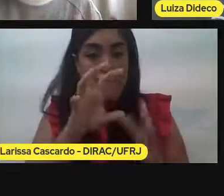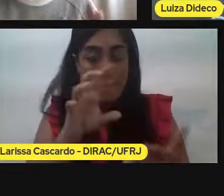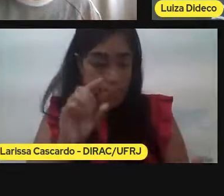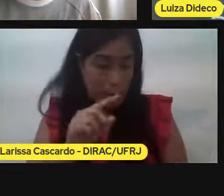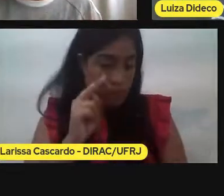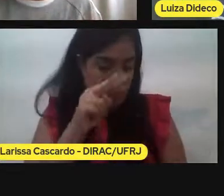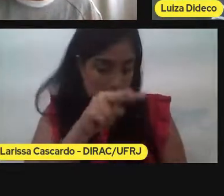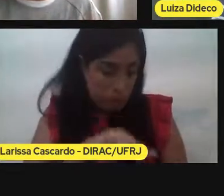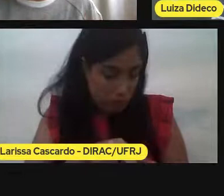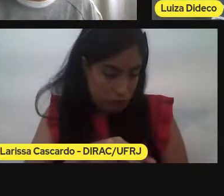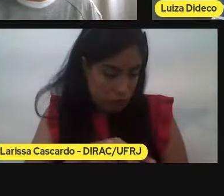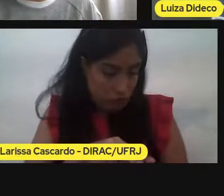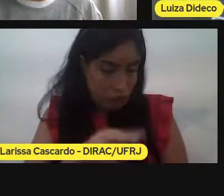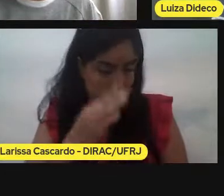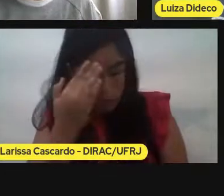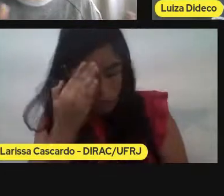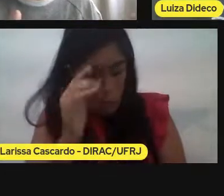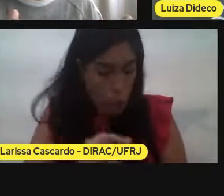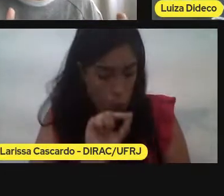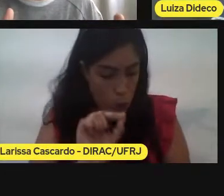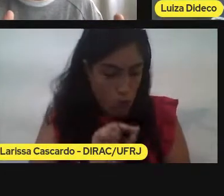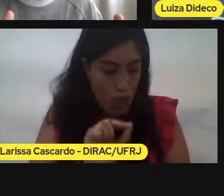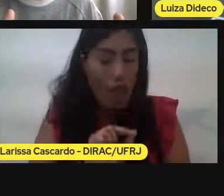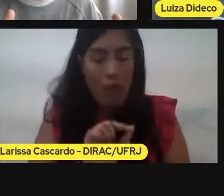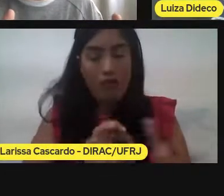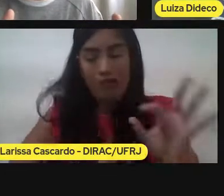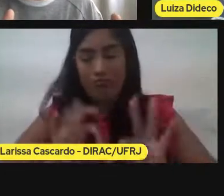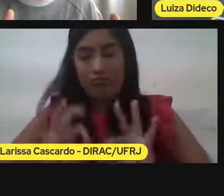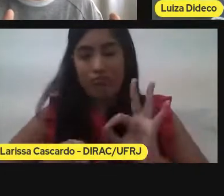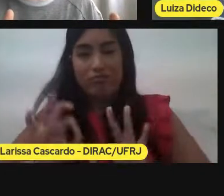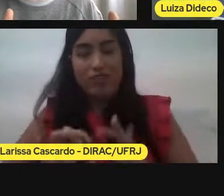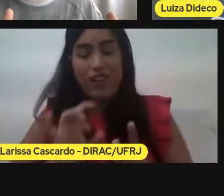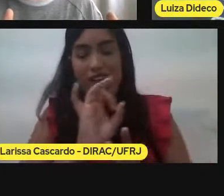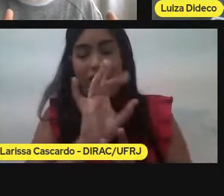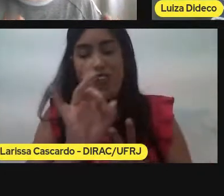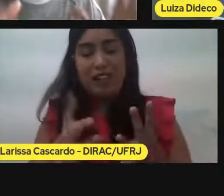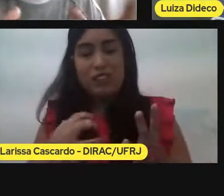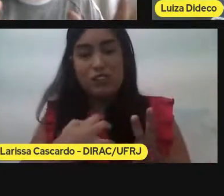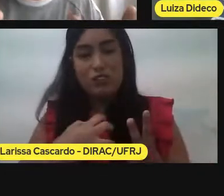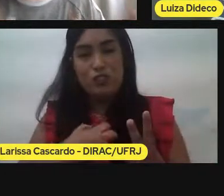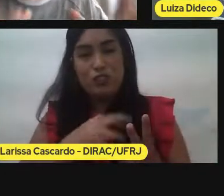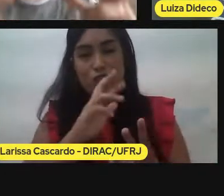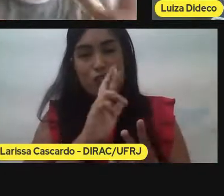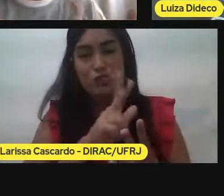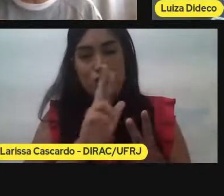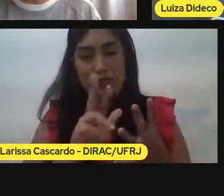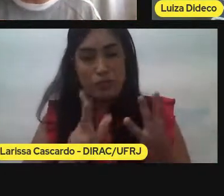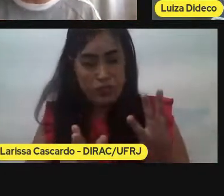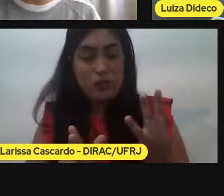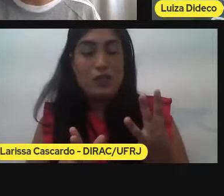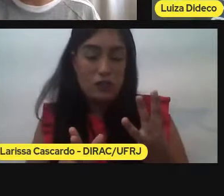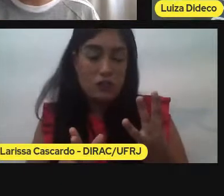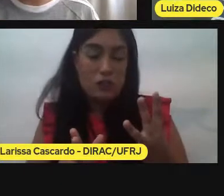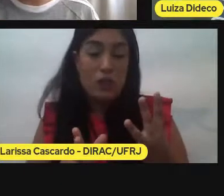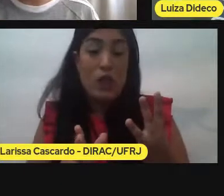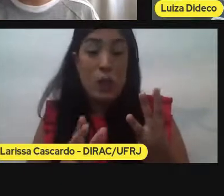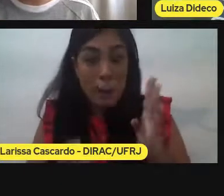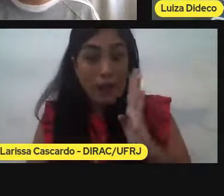e organizaram esses textos de maneira que esses textos formassem um